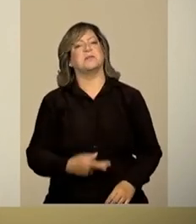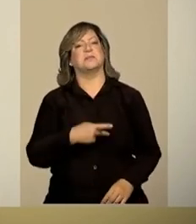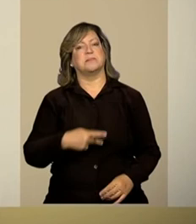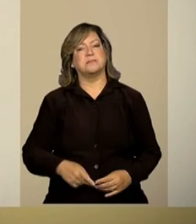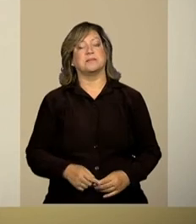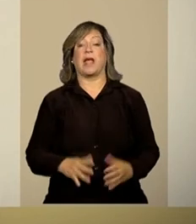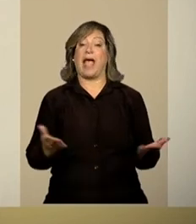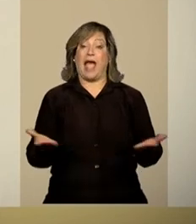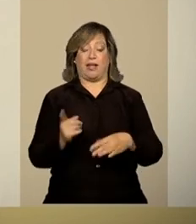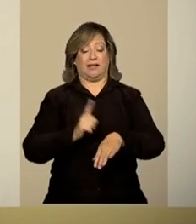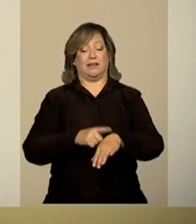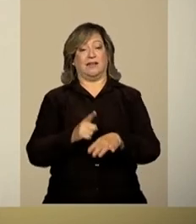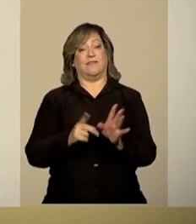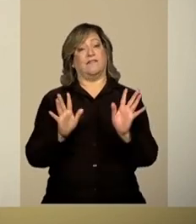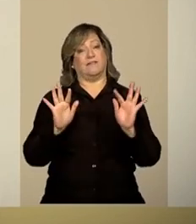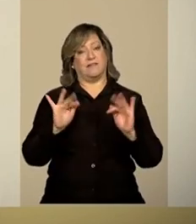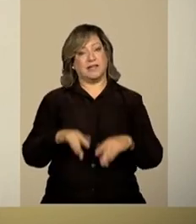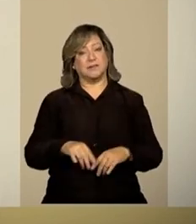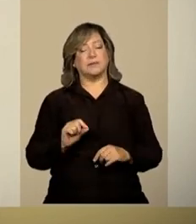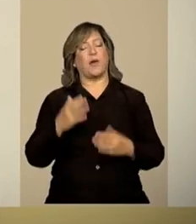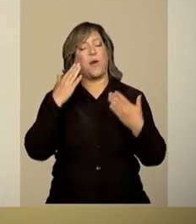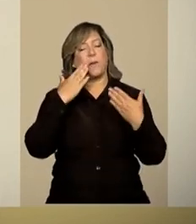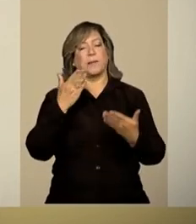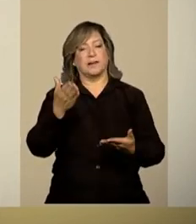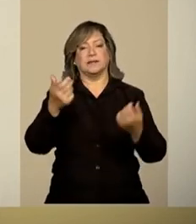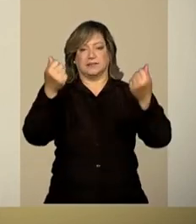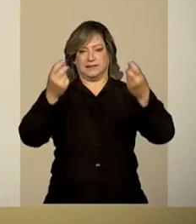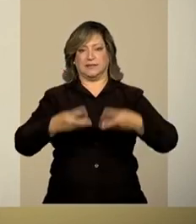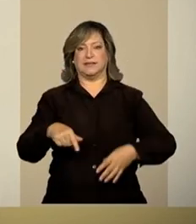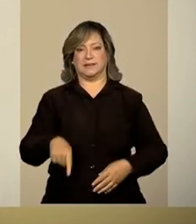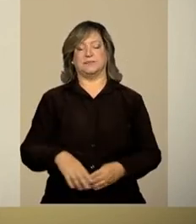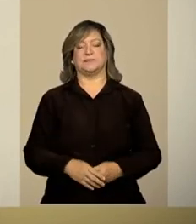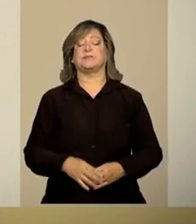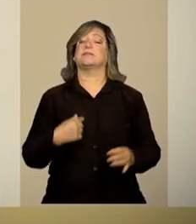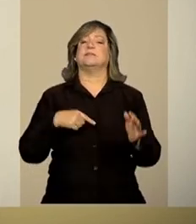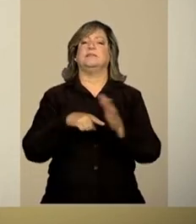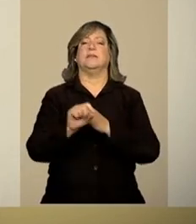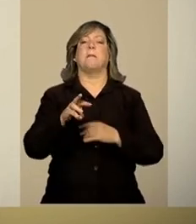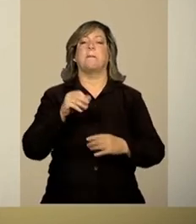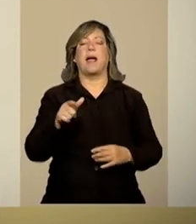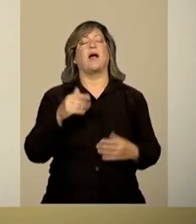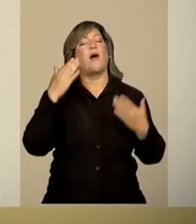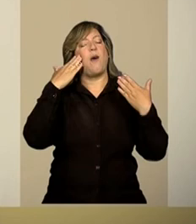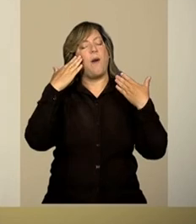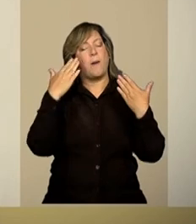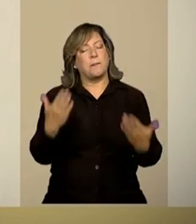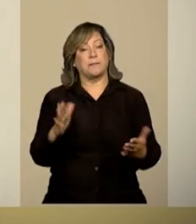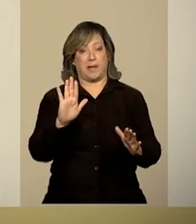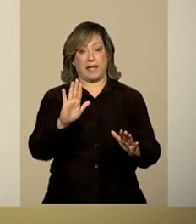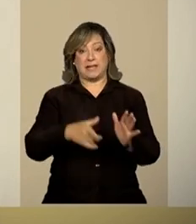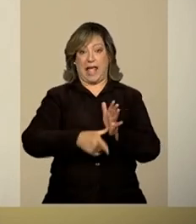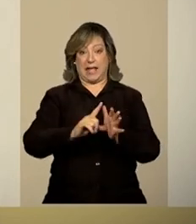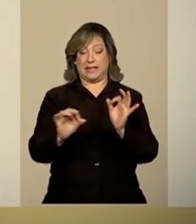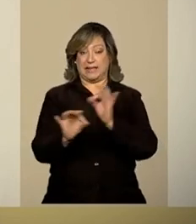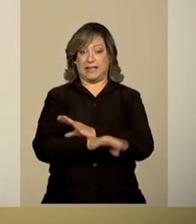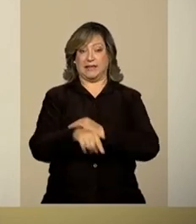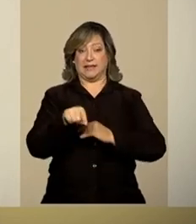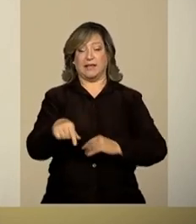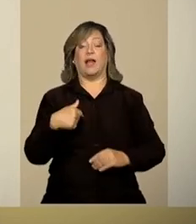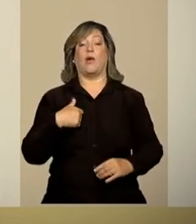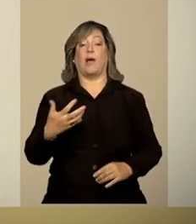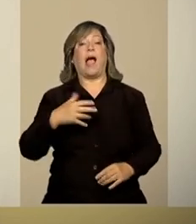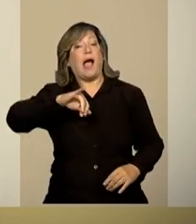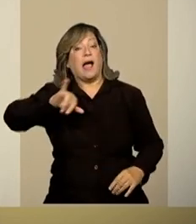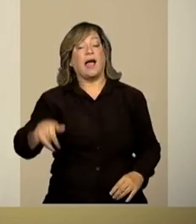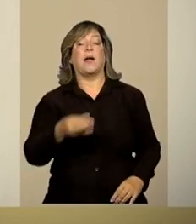agora infelizmente o nosso tempo chegou ao fim obrigado por mais esse café Max obrigada agora antes de terminar o café